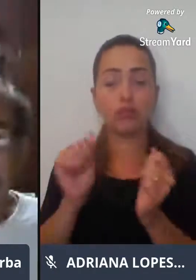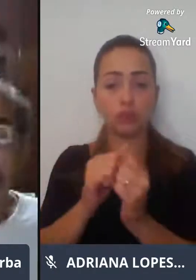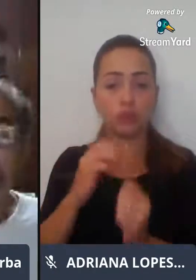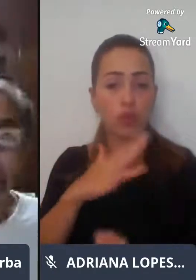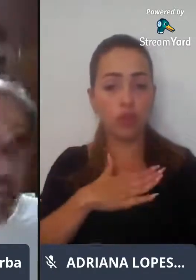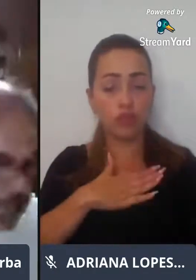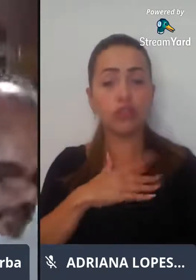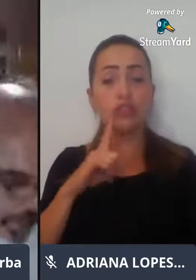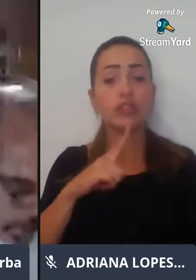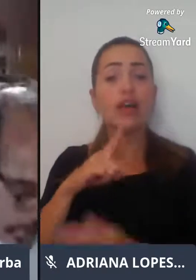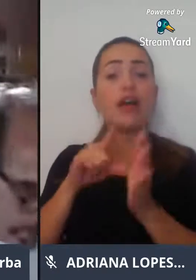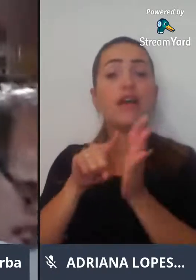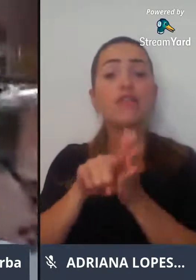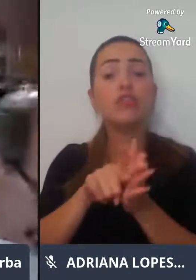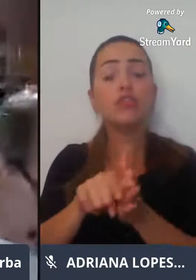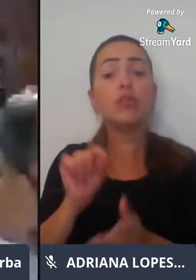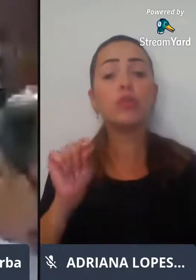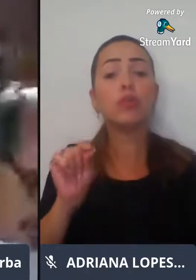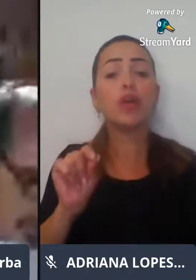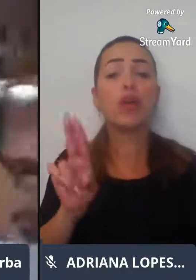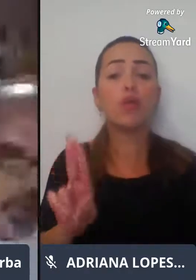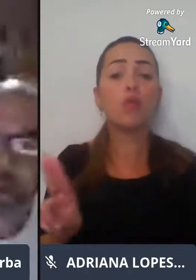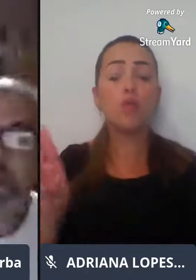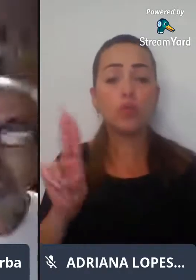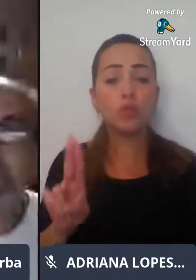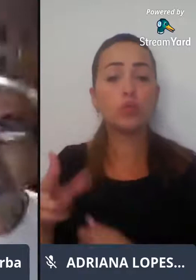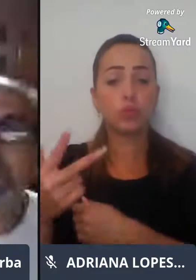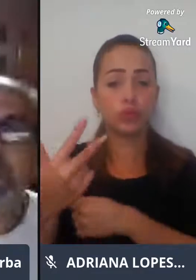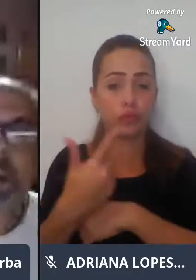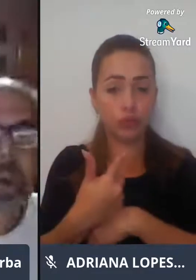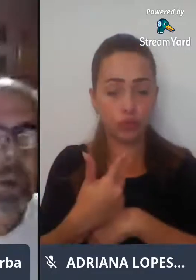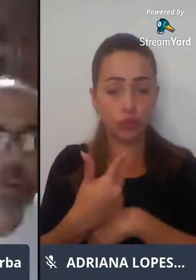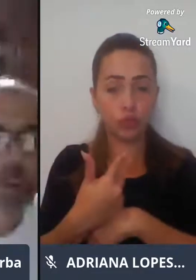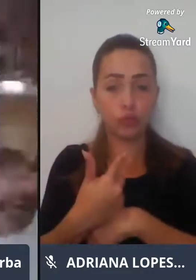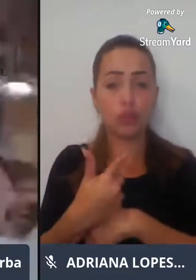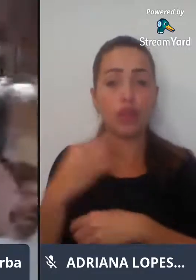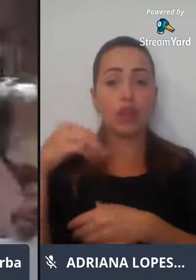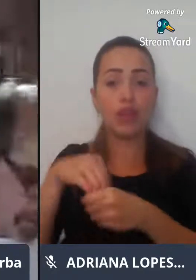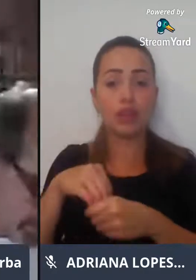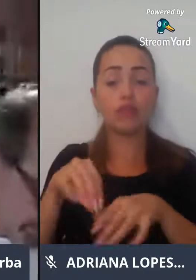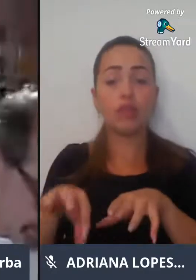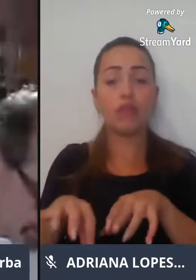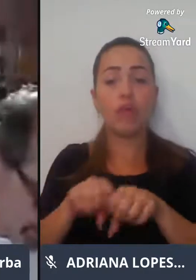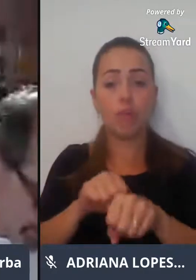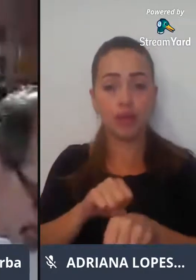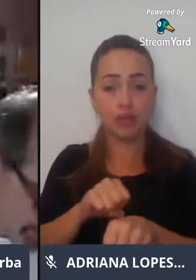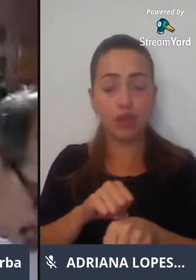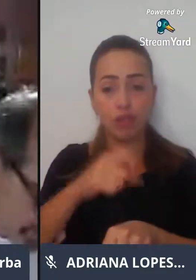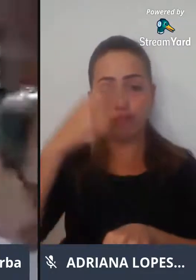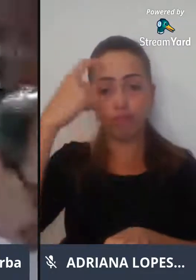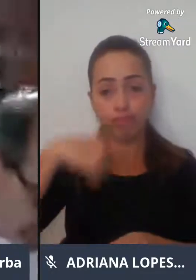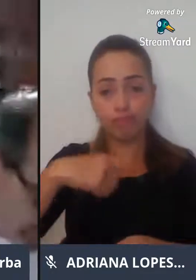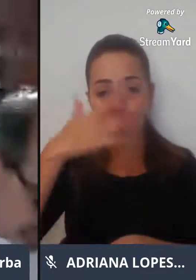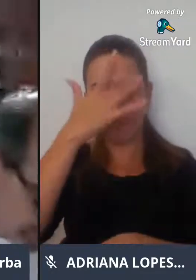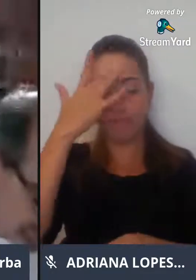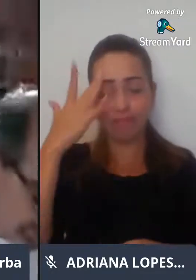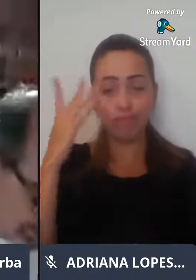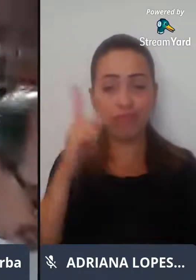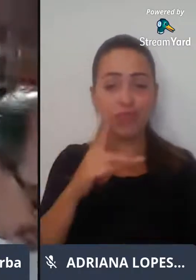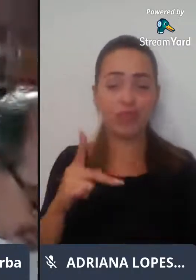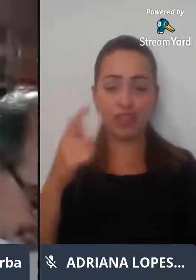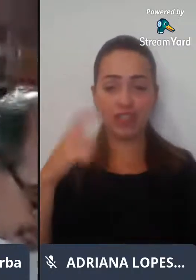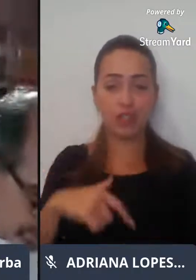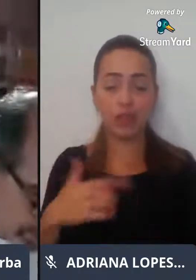está investigando o uso do vídeo na formação pelos formadores. Então,